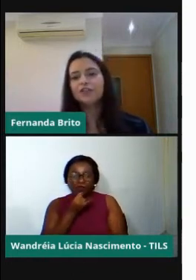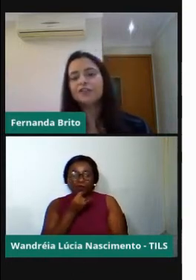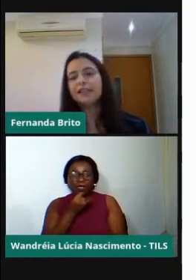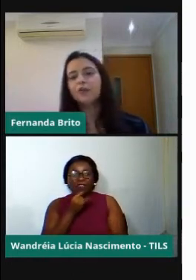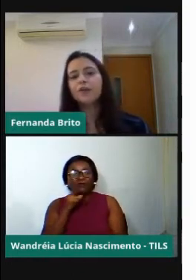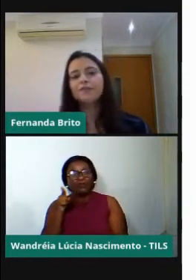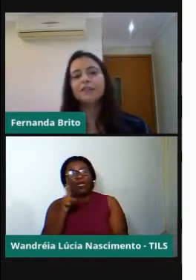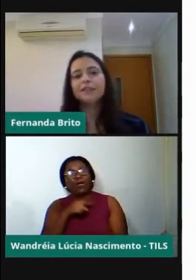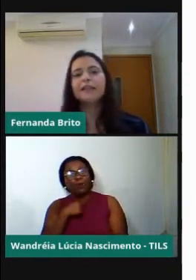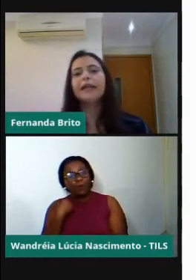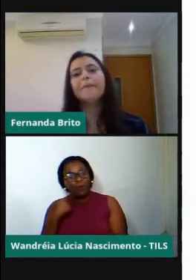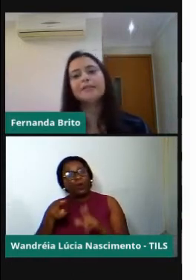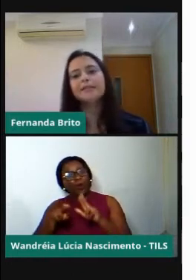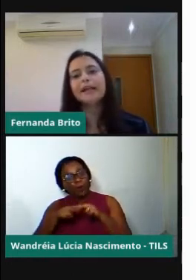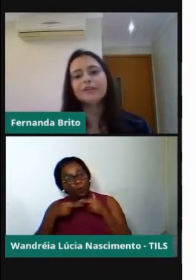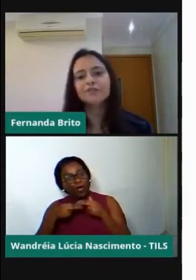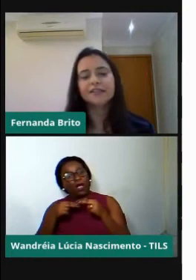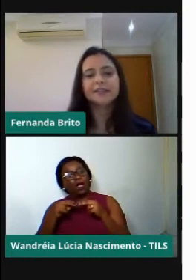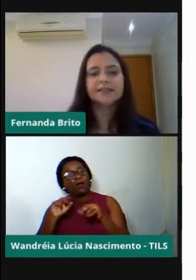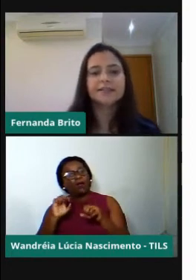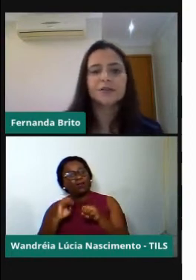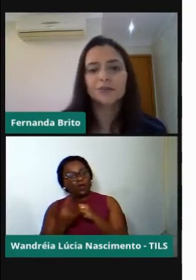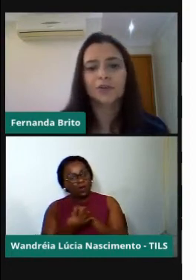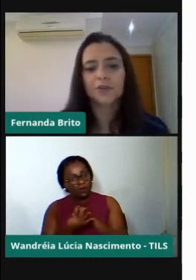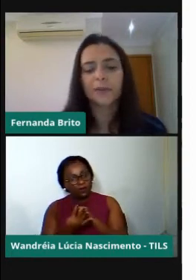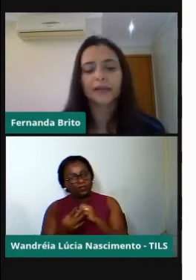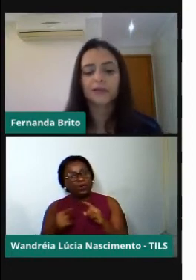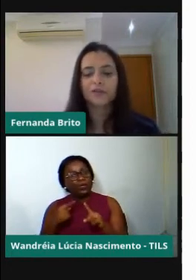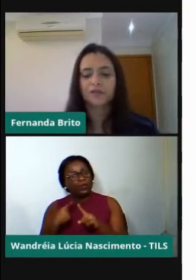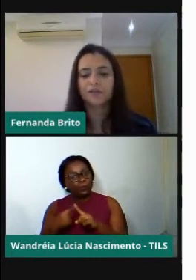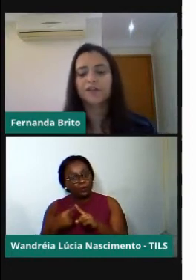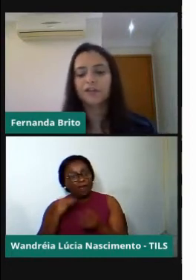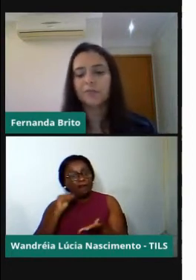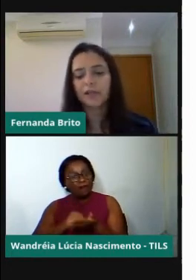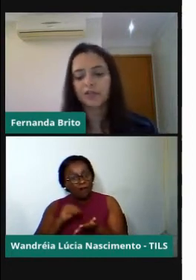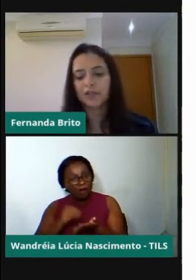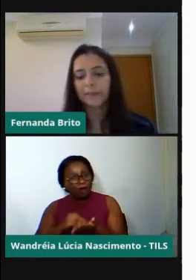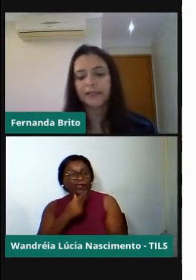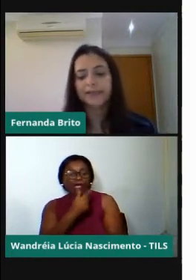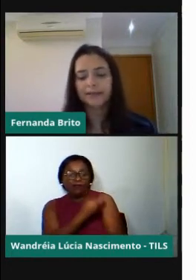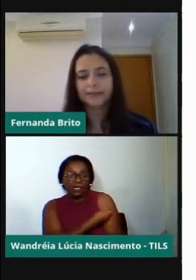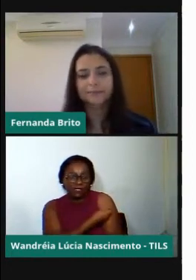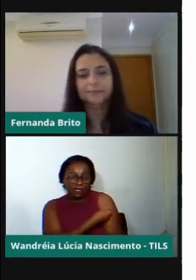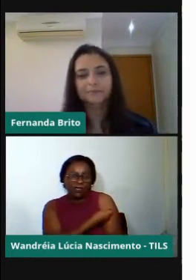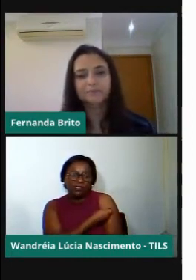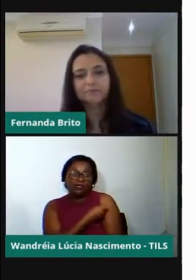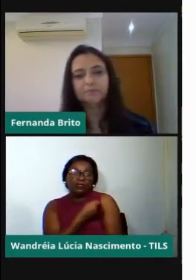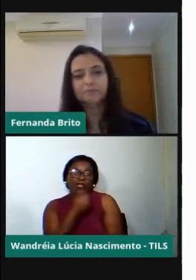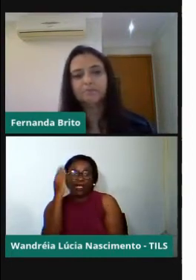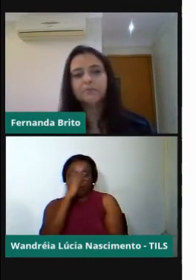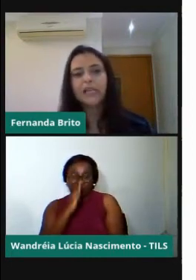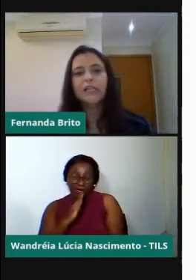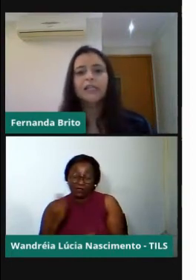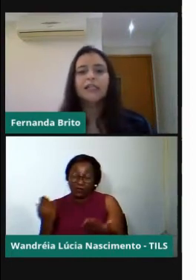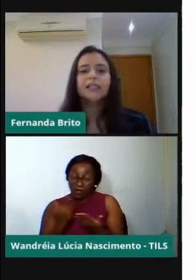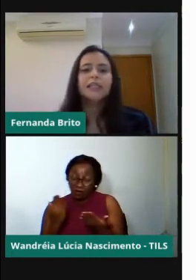da Covid-19 e da incapacidade de vacinação que o nosso país, infelizmente, apresenta.